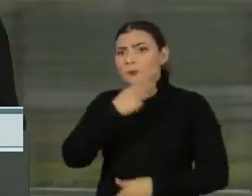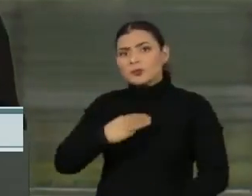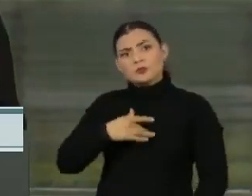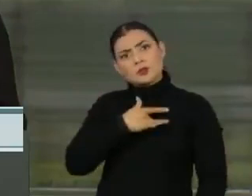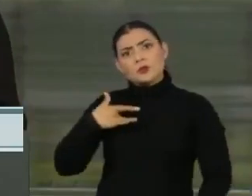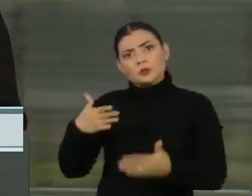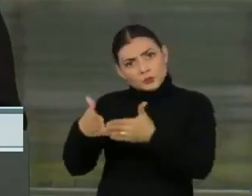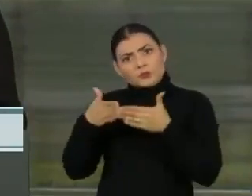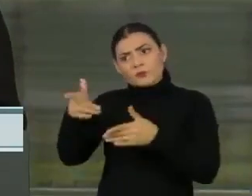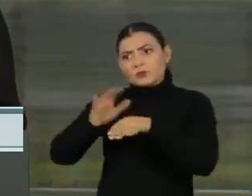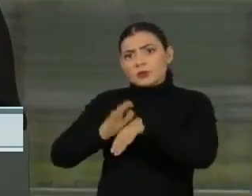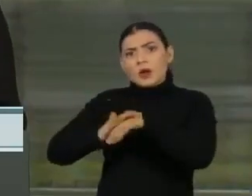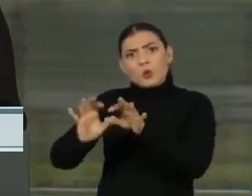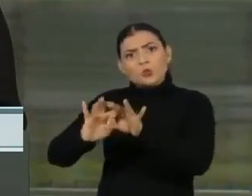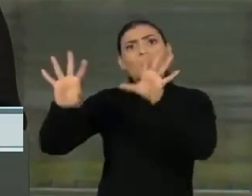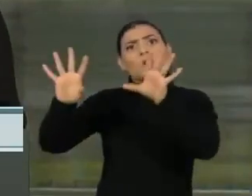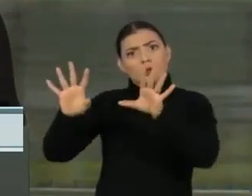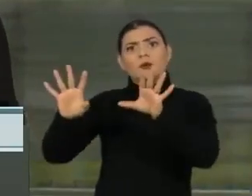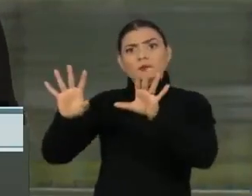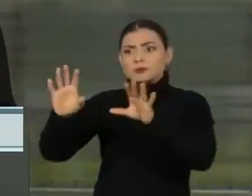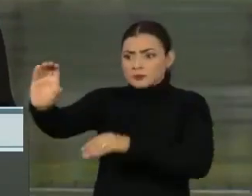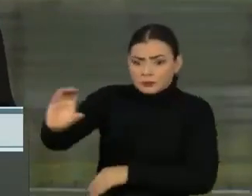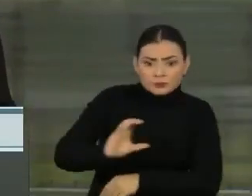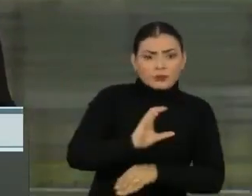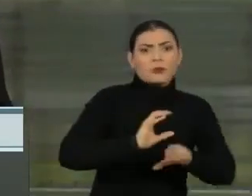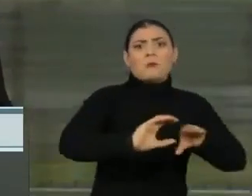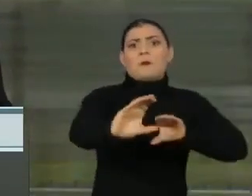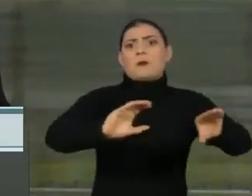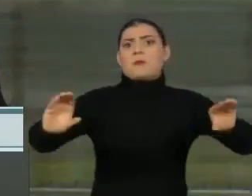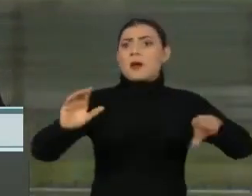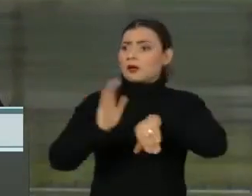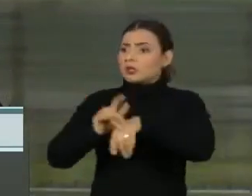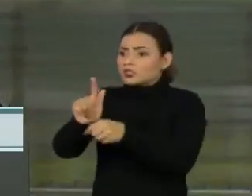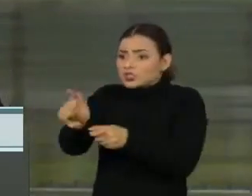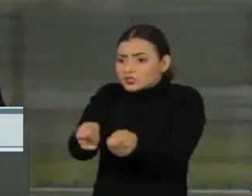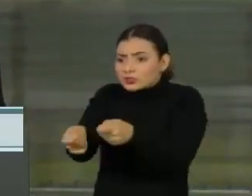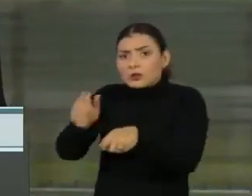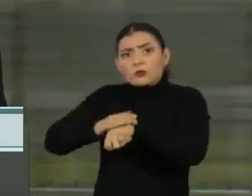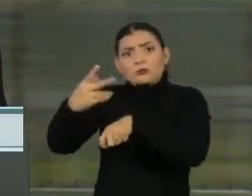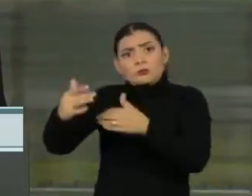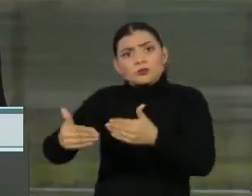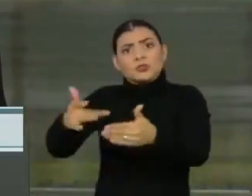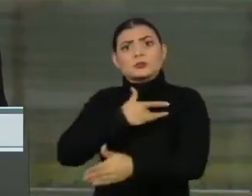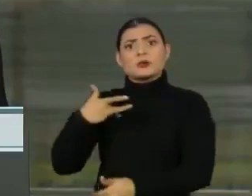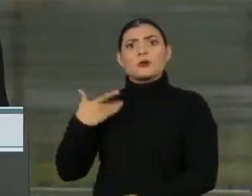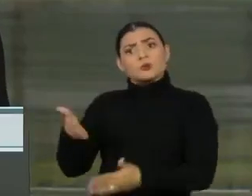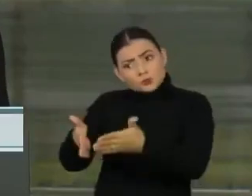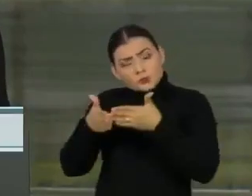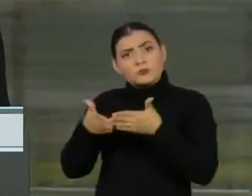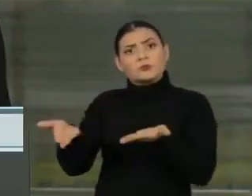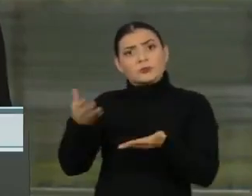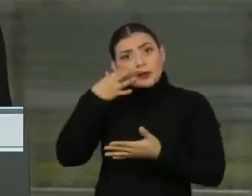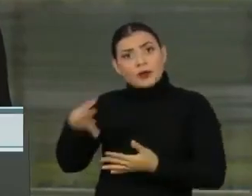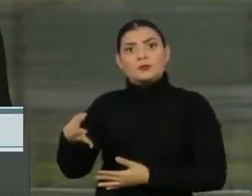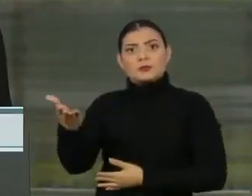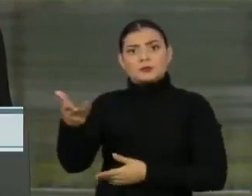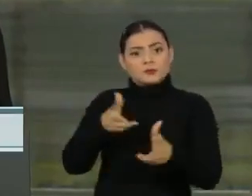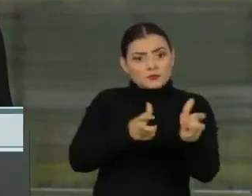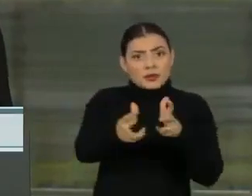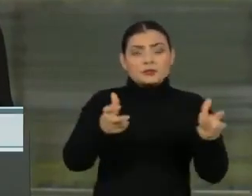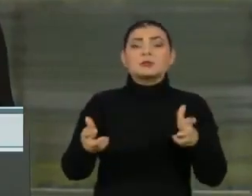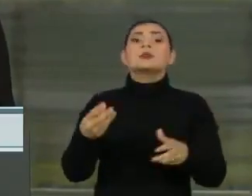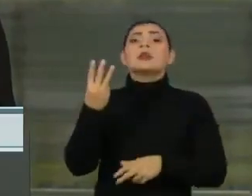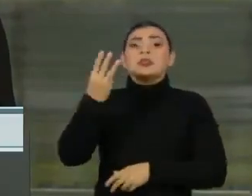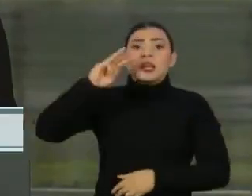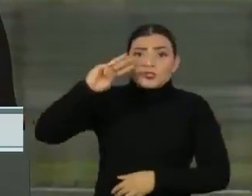delibere e faça gestão junto ao seu próprio Ministério para que essas vacinas, esses